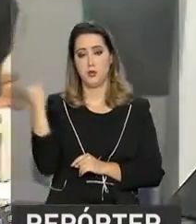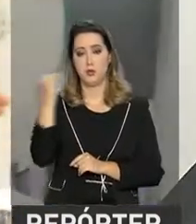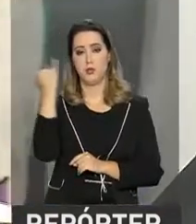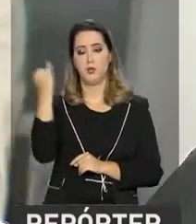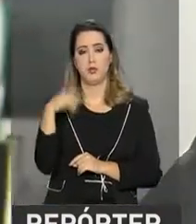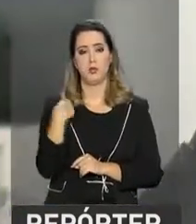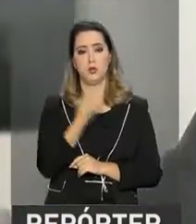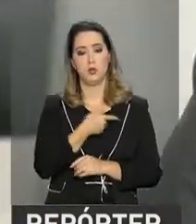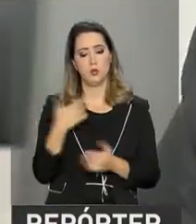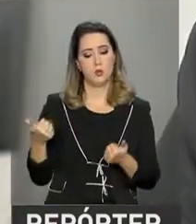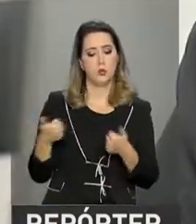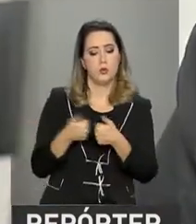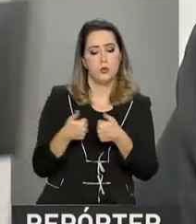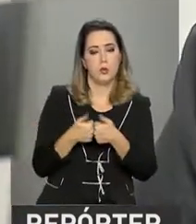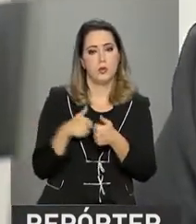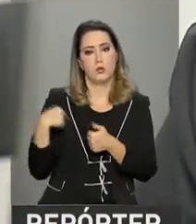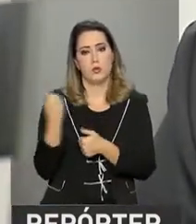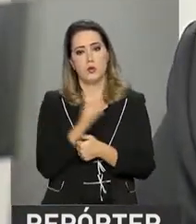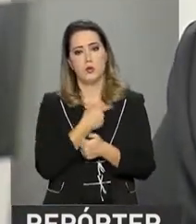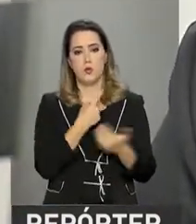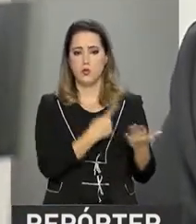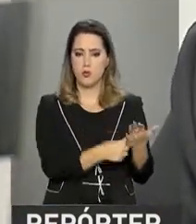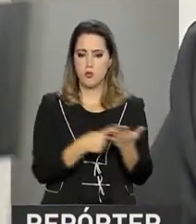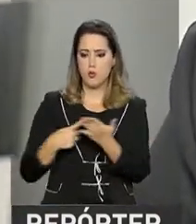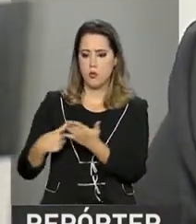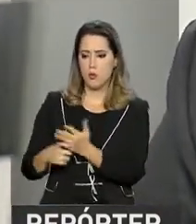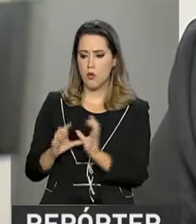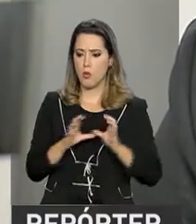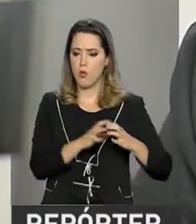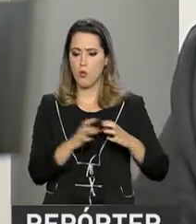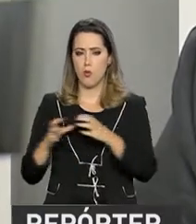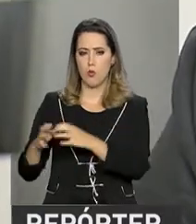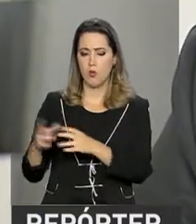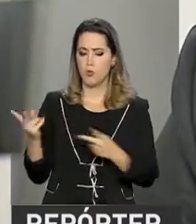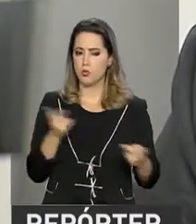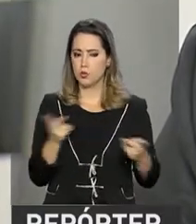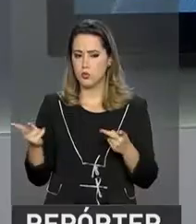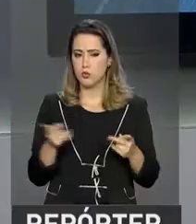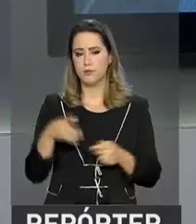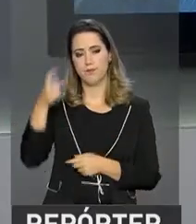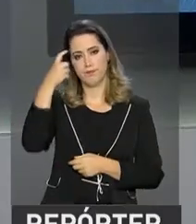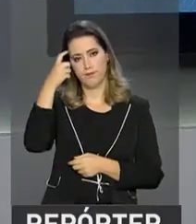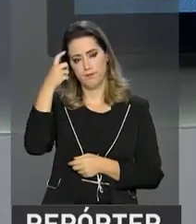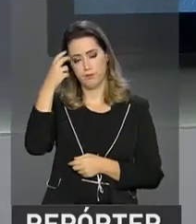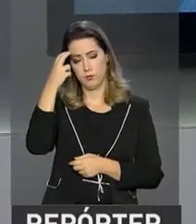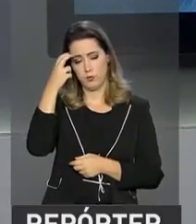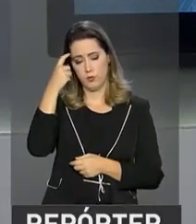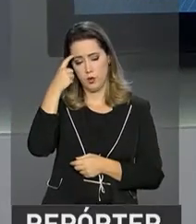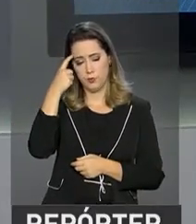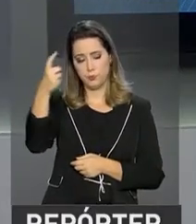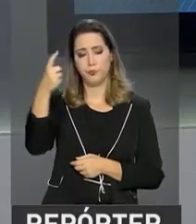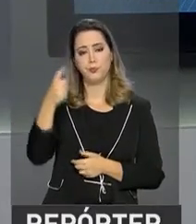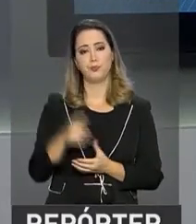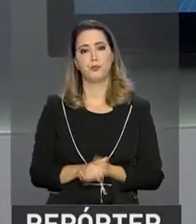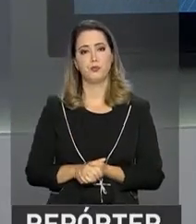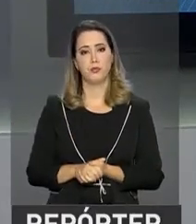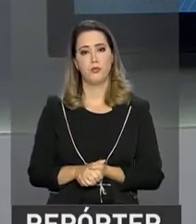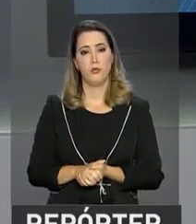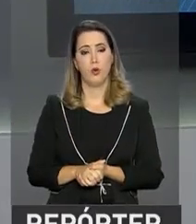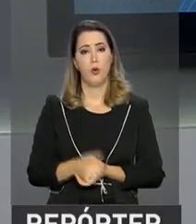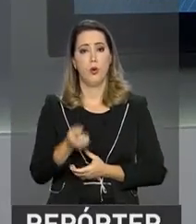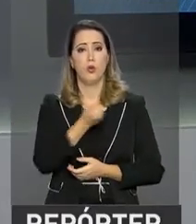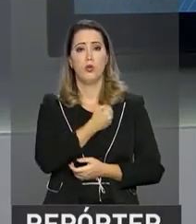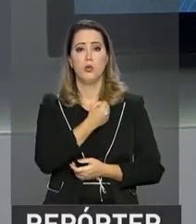um encargo de aproximando também as nossas agências de inteligência e de segurança o número de empregados das estatais